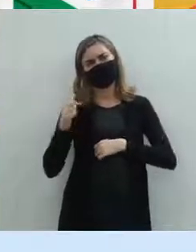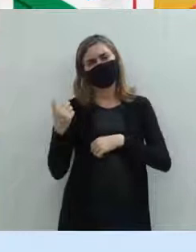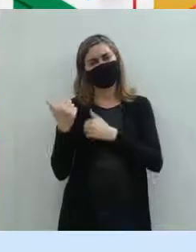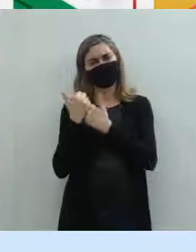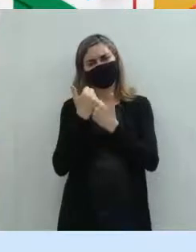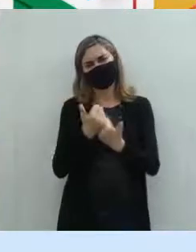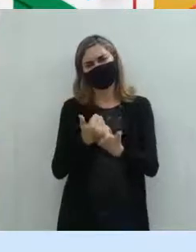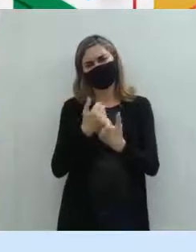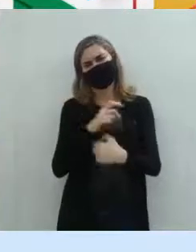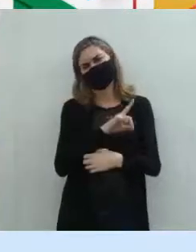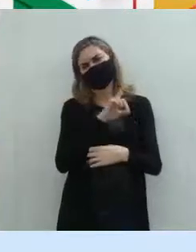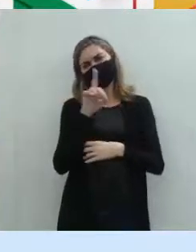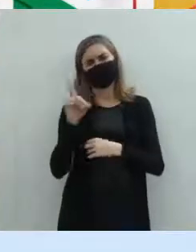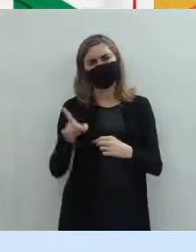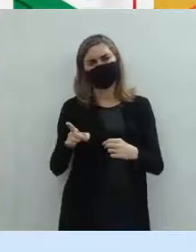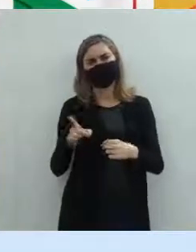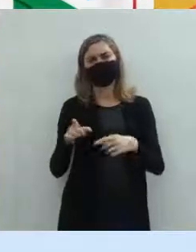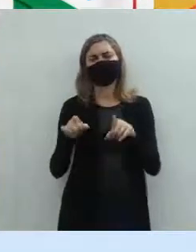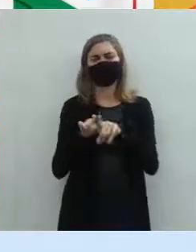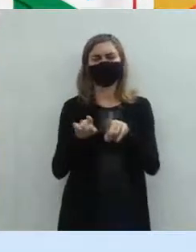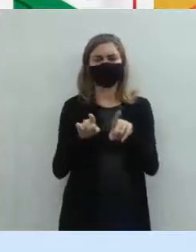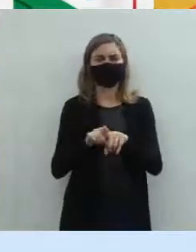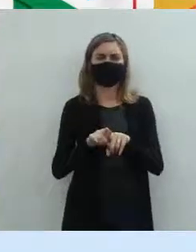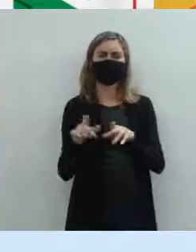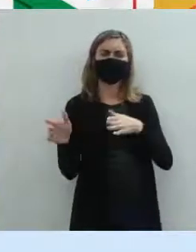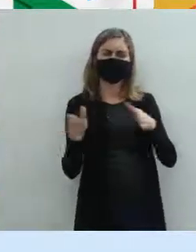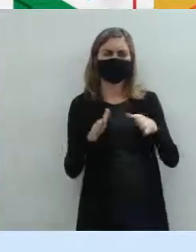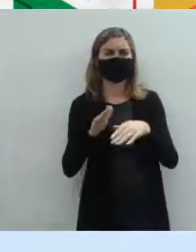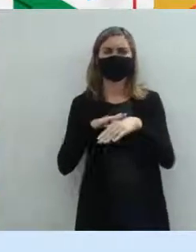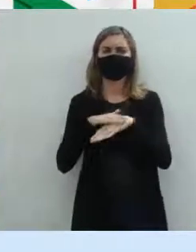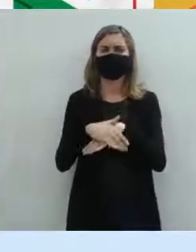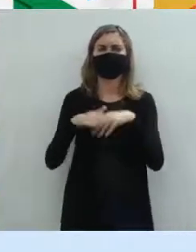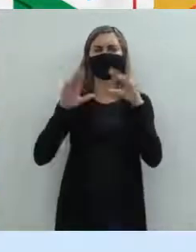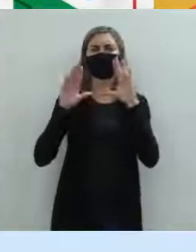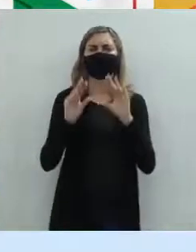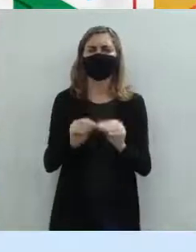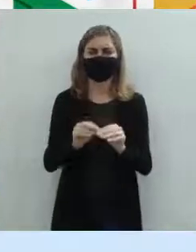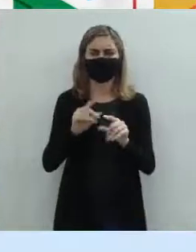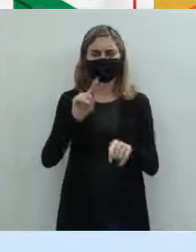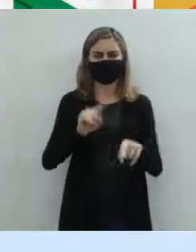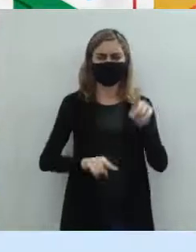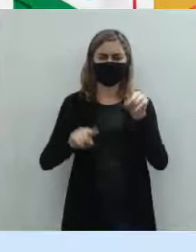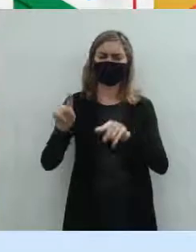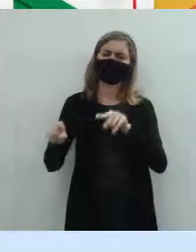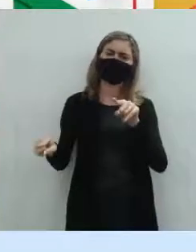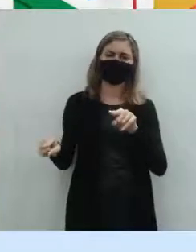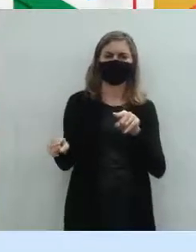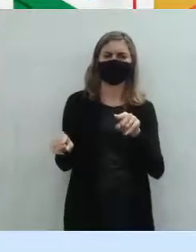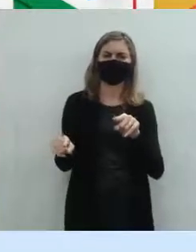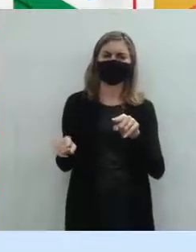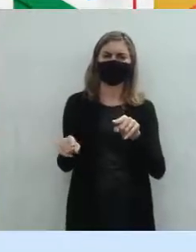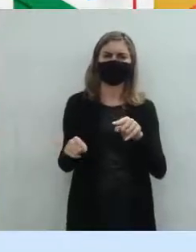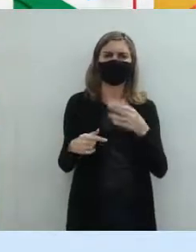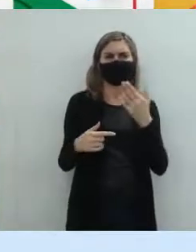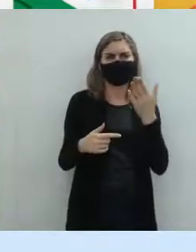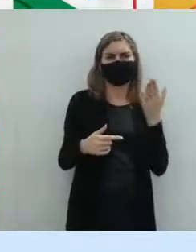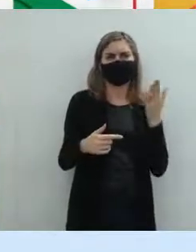durante o dia e também durante a noite, com variação de tonalidades aí, ó, tá